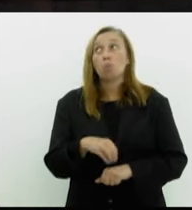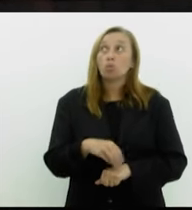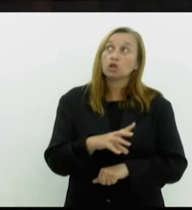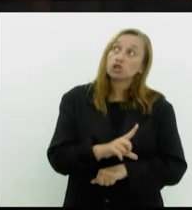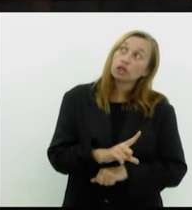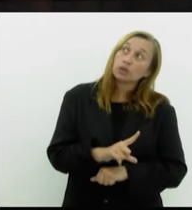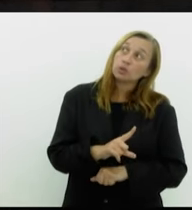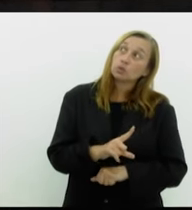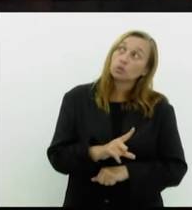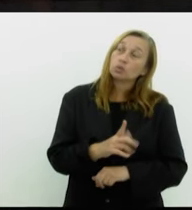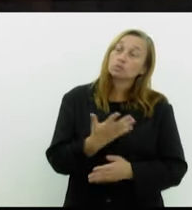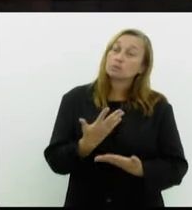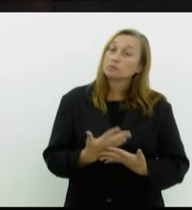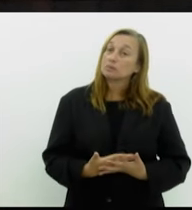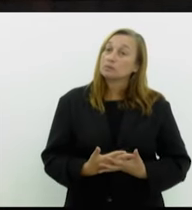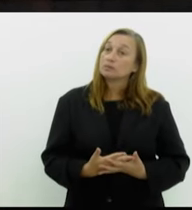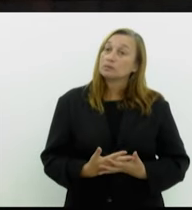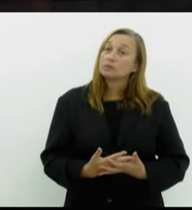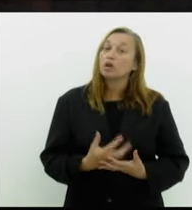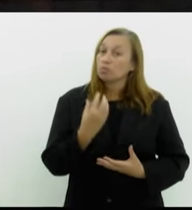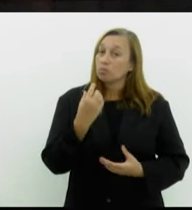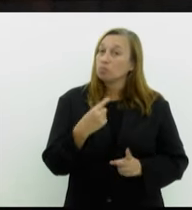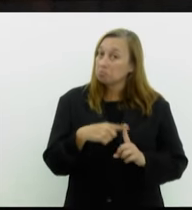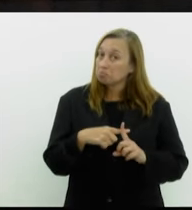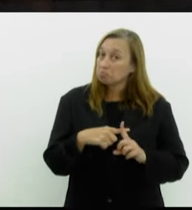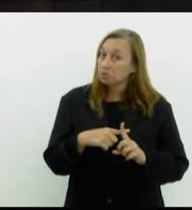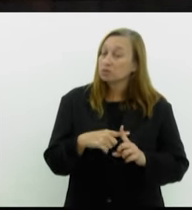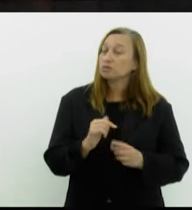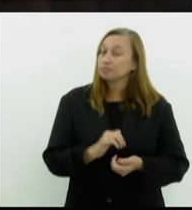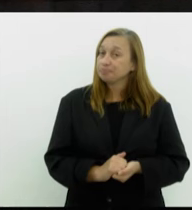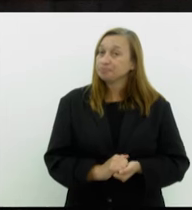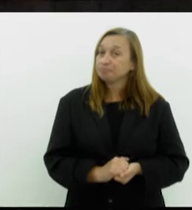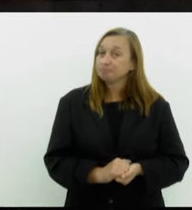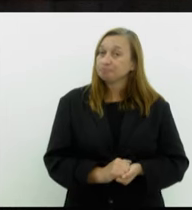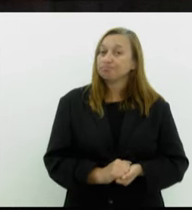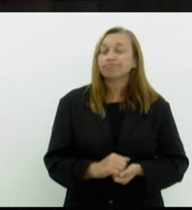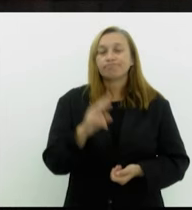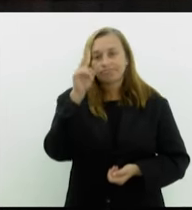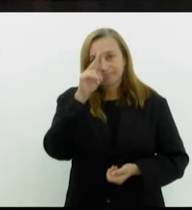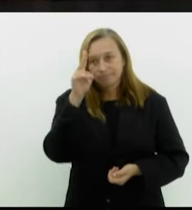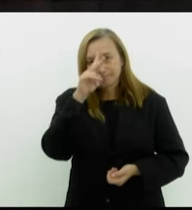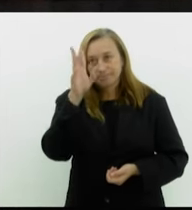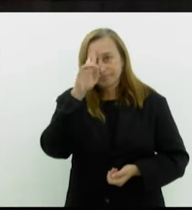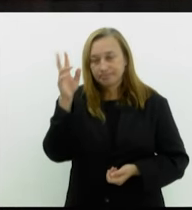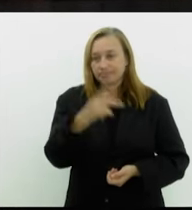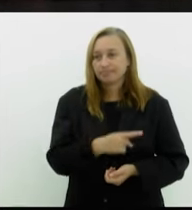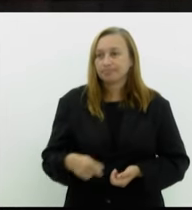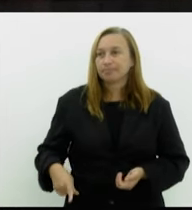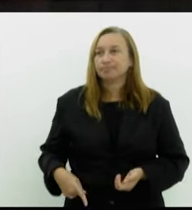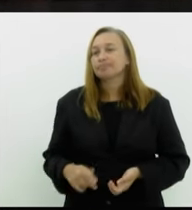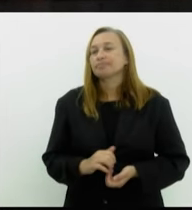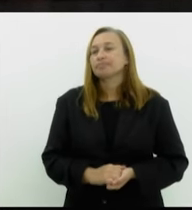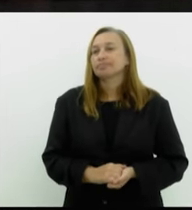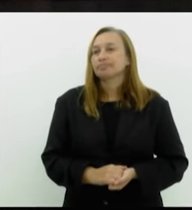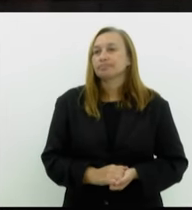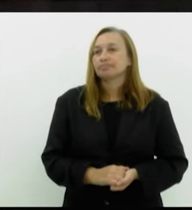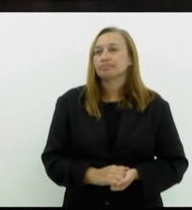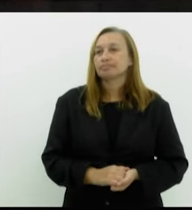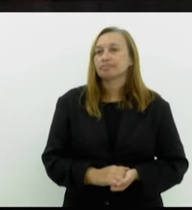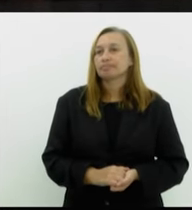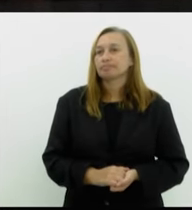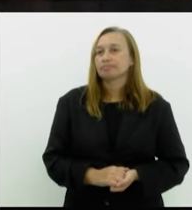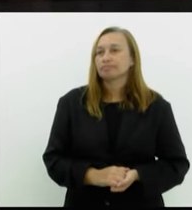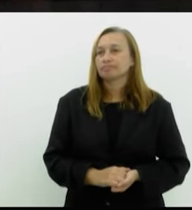para frente positivo. Queria lembrar, senhora presidente, para que se não entre